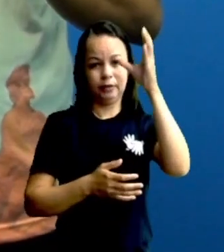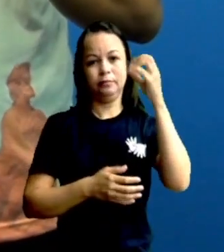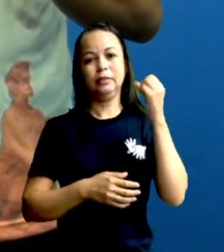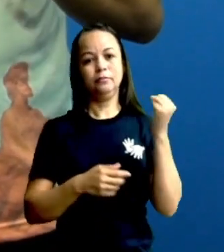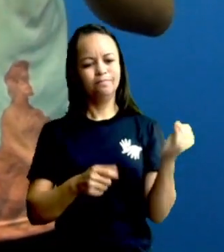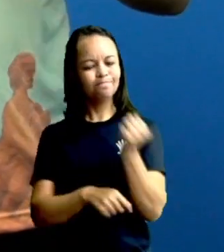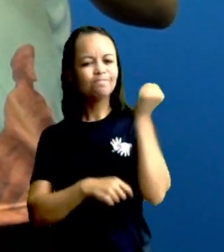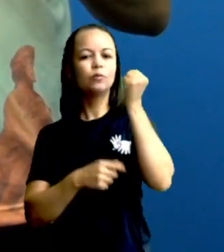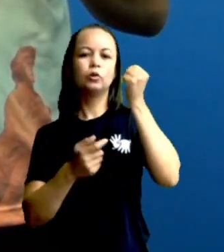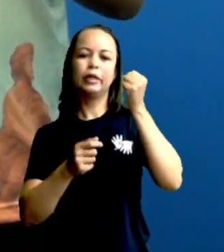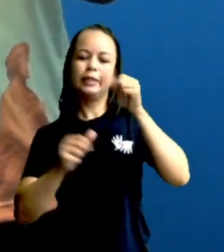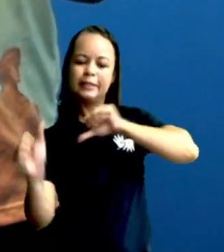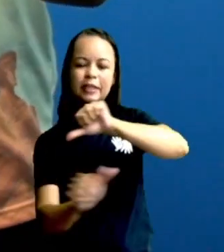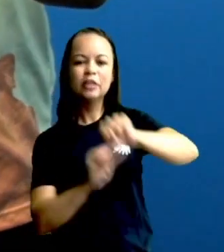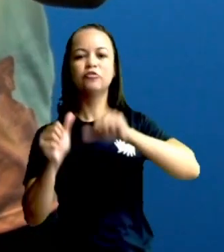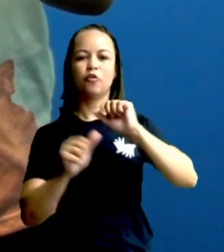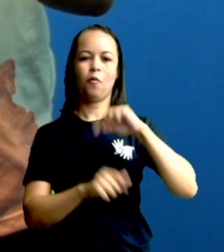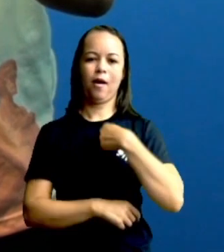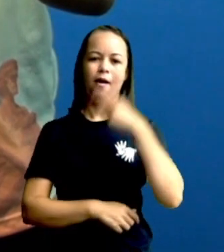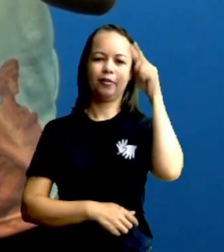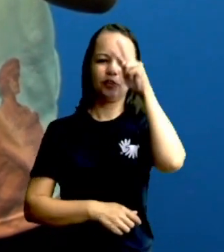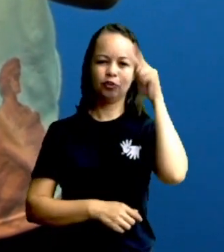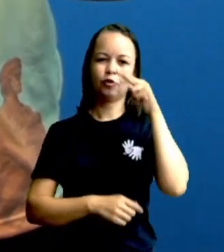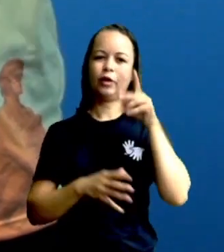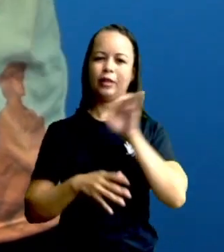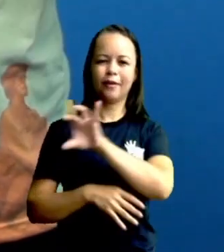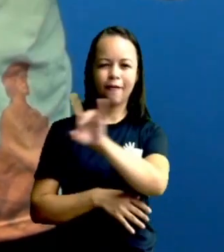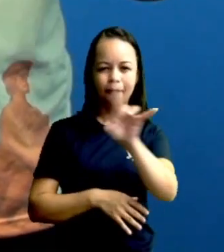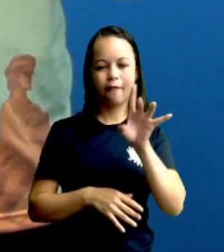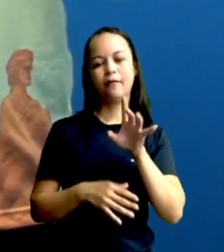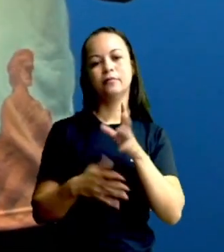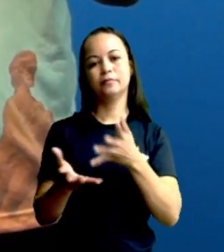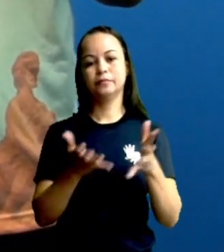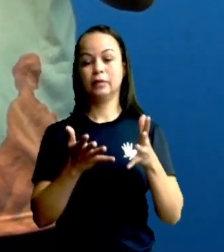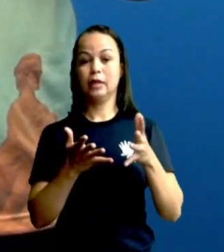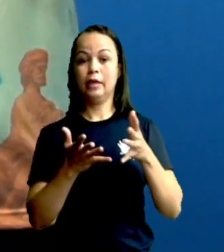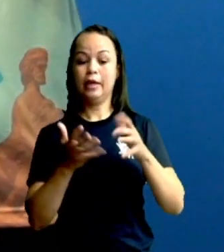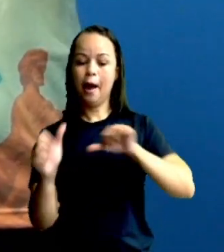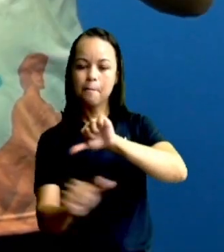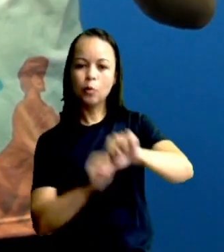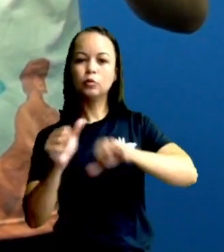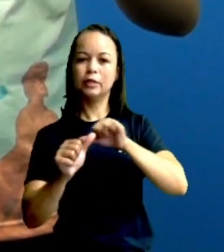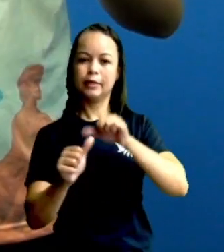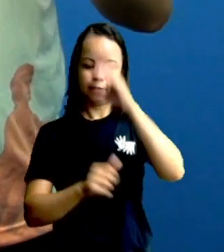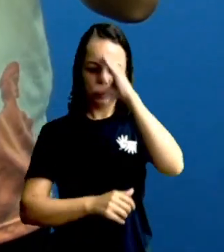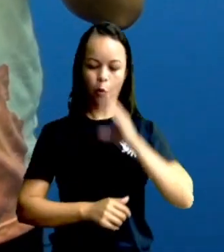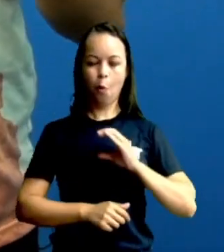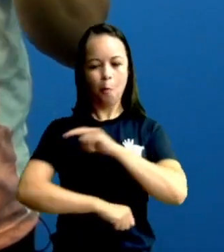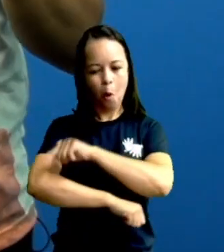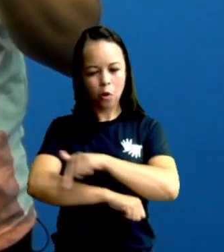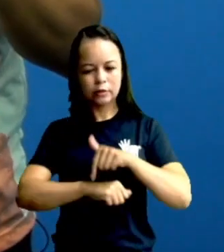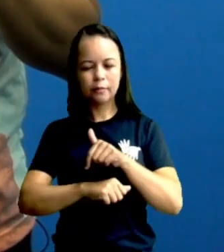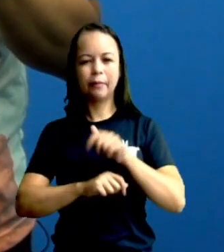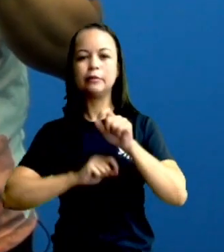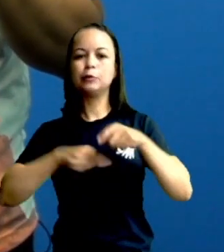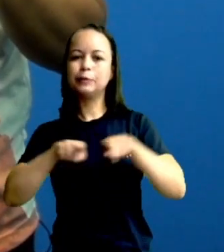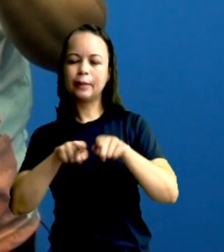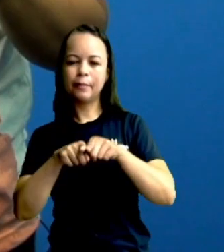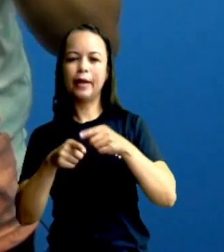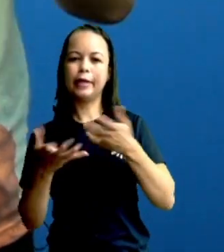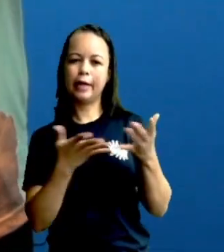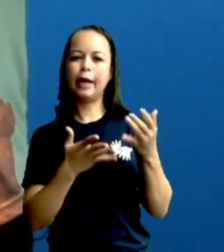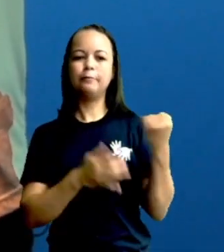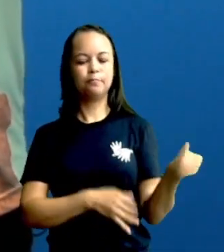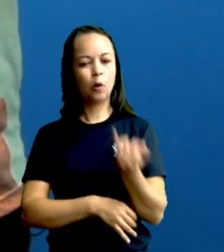de transformar a nossa história. Mas, acima de tudo, a mudança de comportamento é a prova cabal de uma coisa que eu acho que é relevante